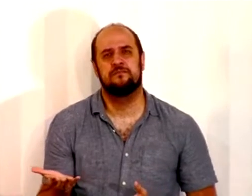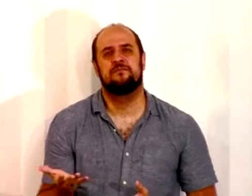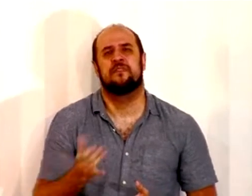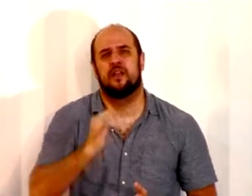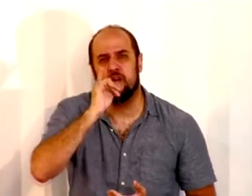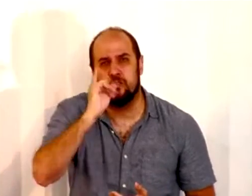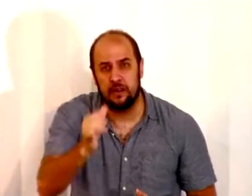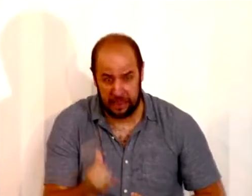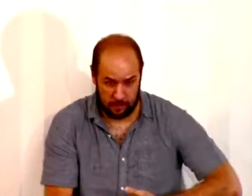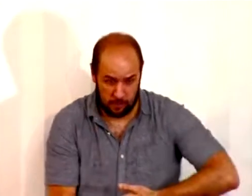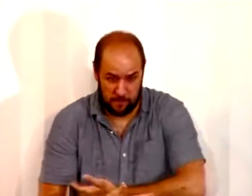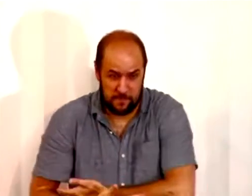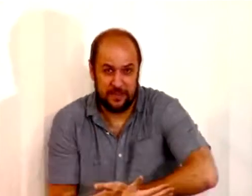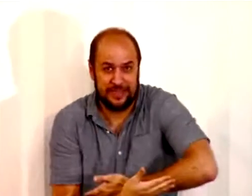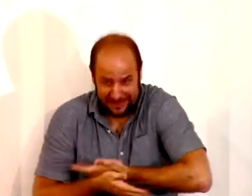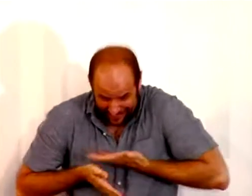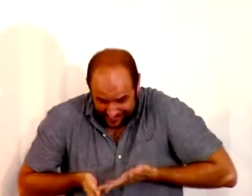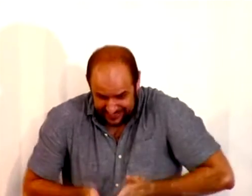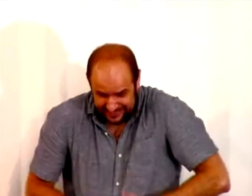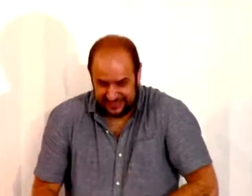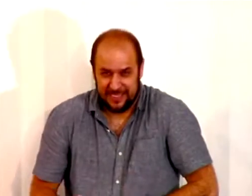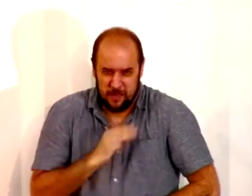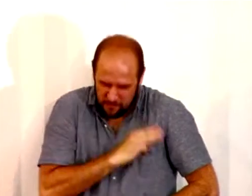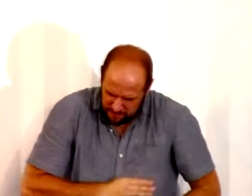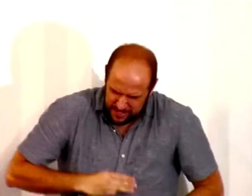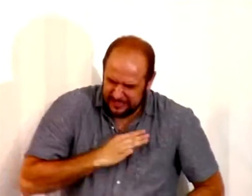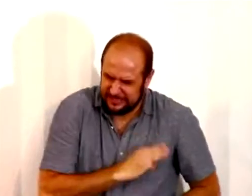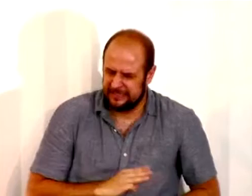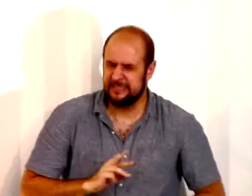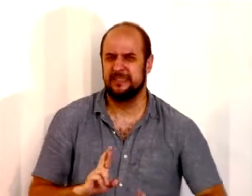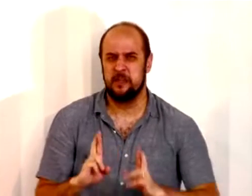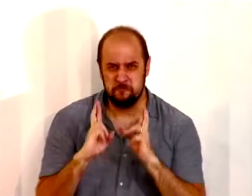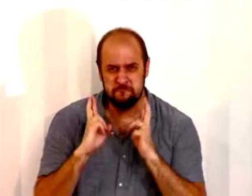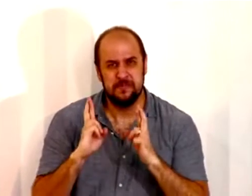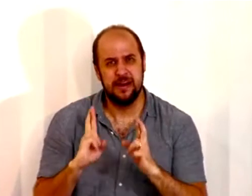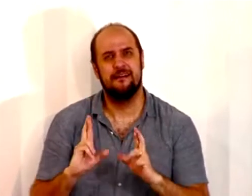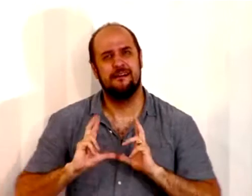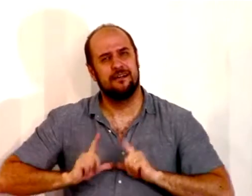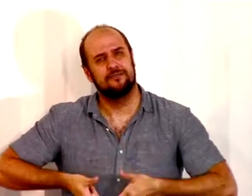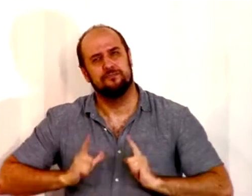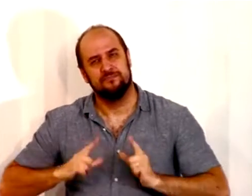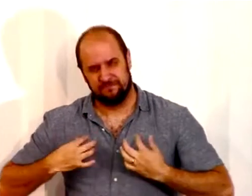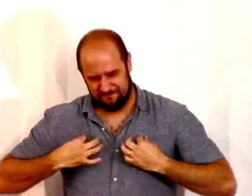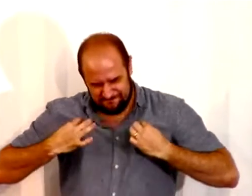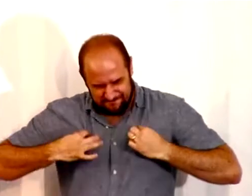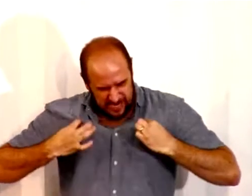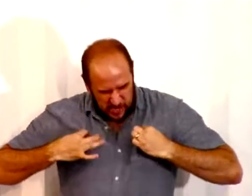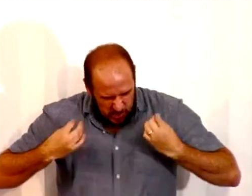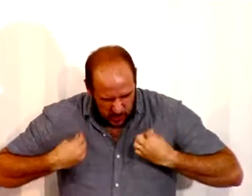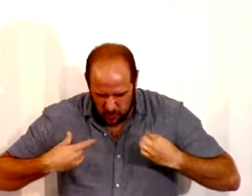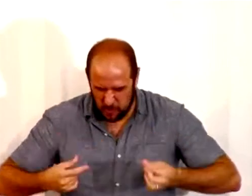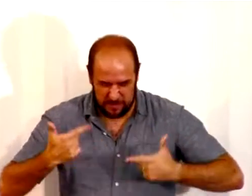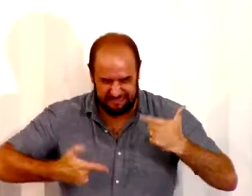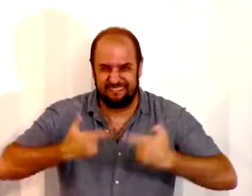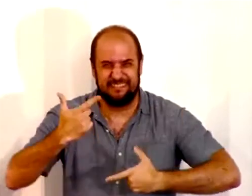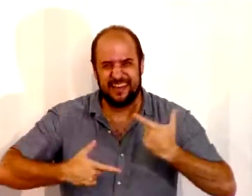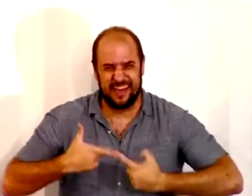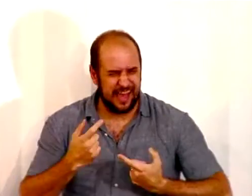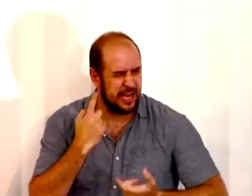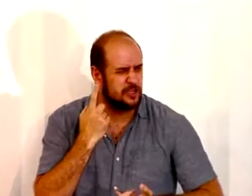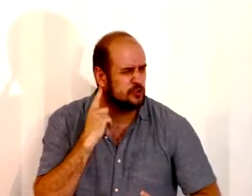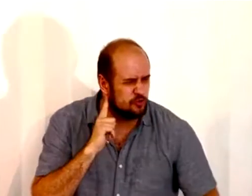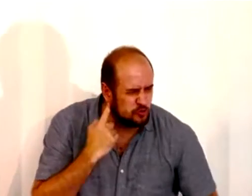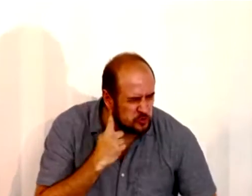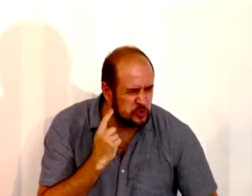menino que vai nascer e que vai ser o Messias e a esperança de Israel vier, toda essa roupa de guerra, toda essa bota que está